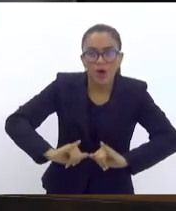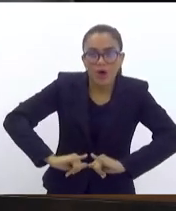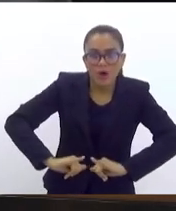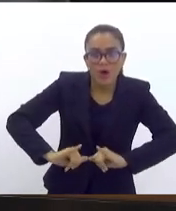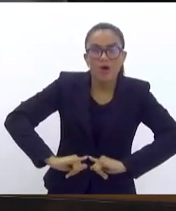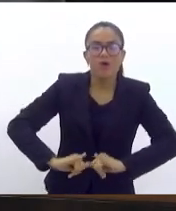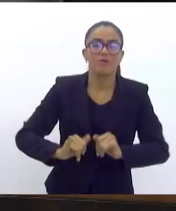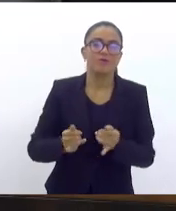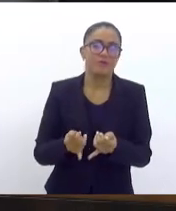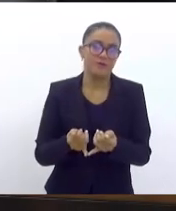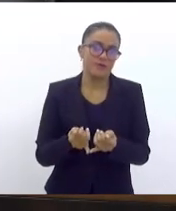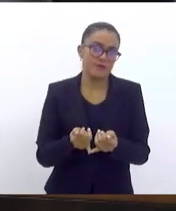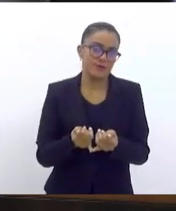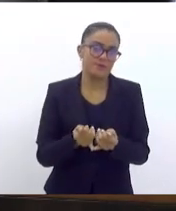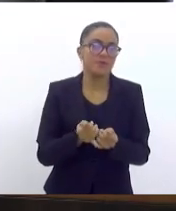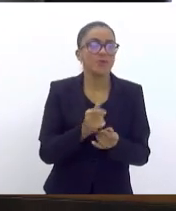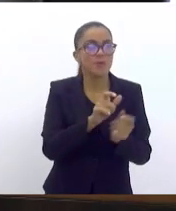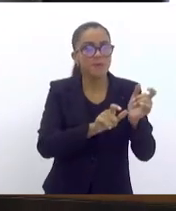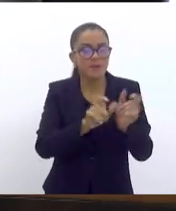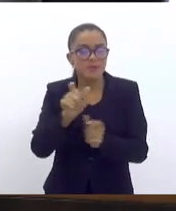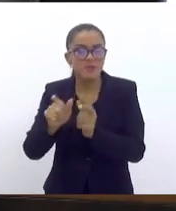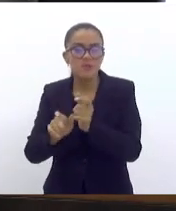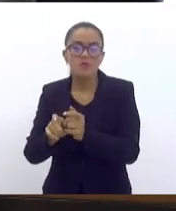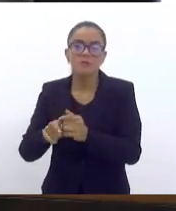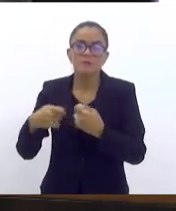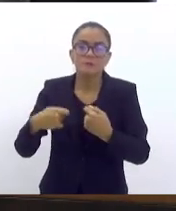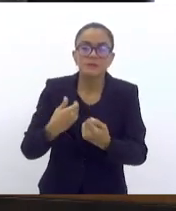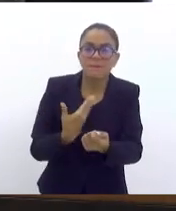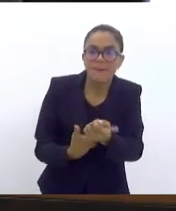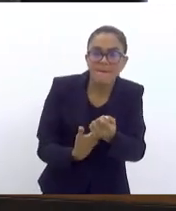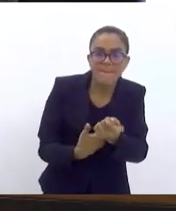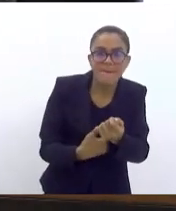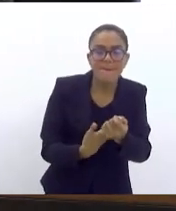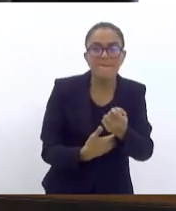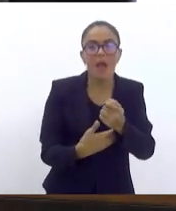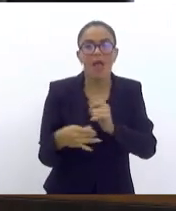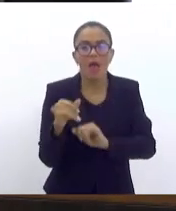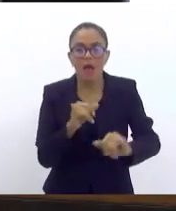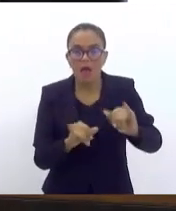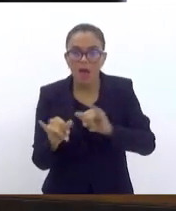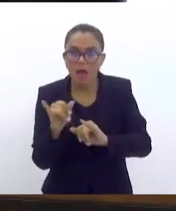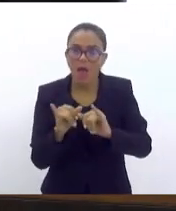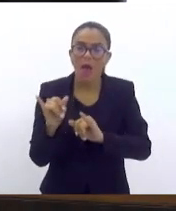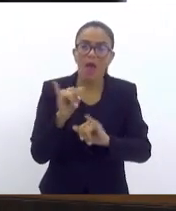com dependentes químicos na nossa cidade